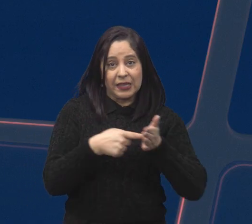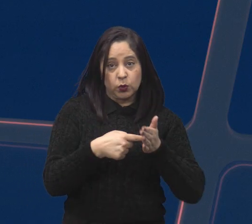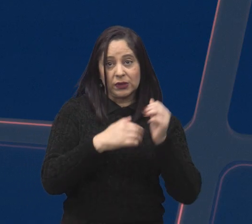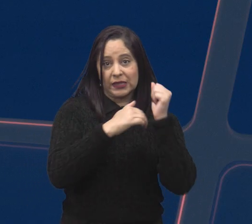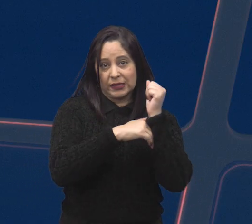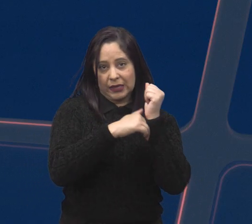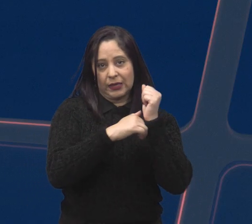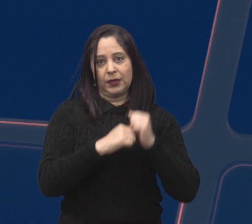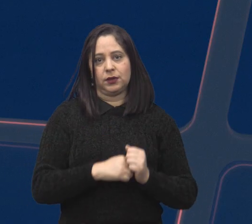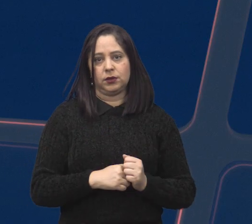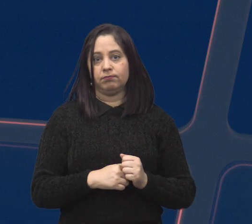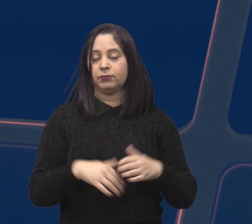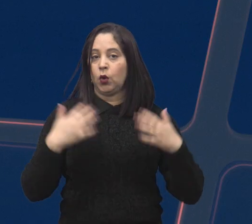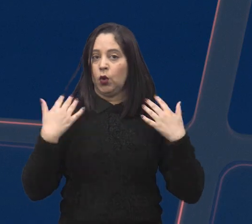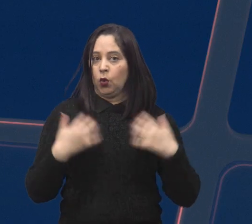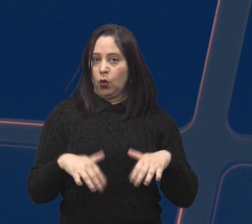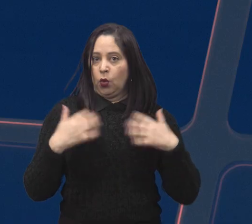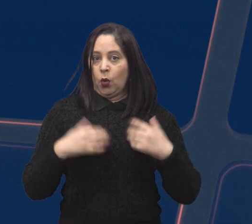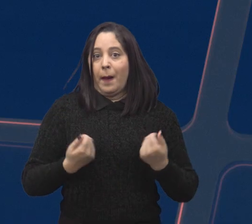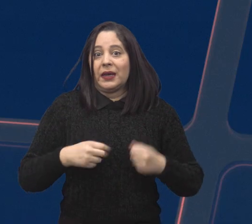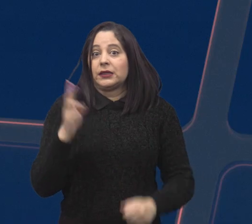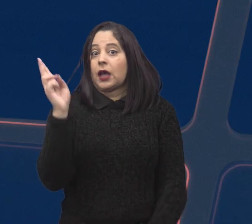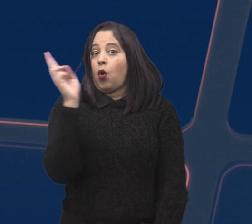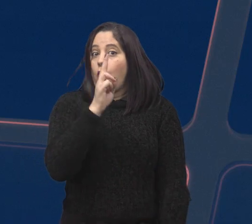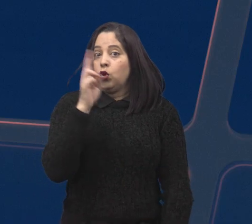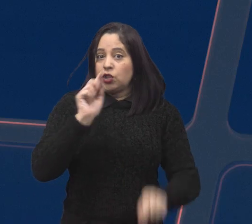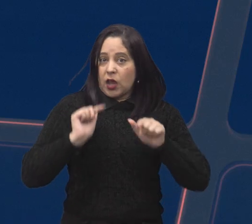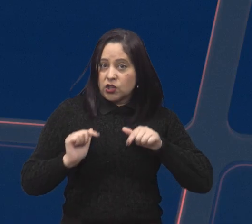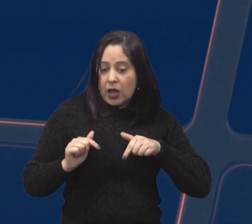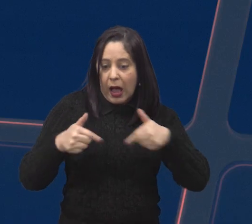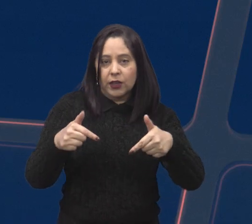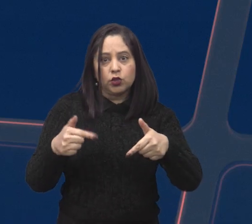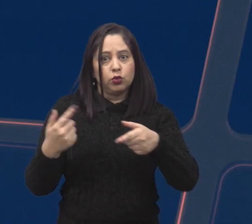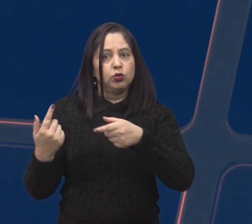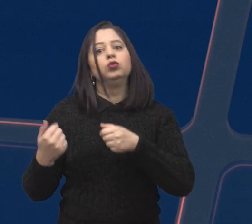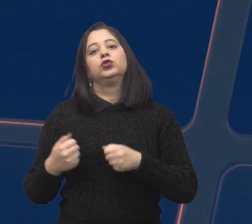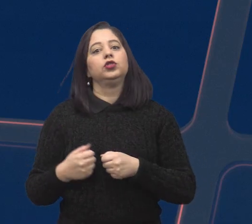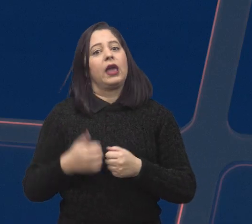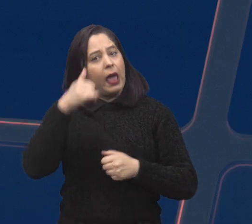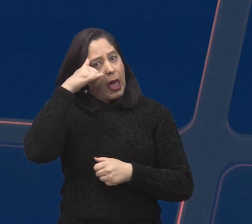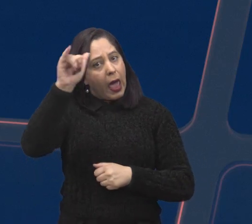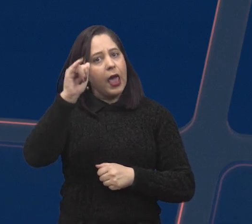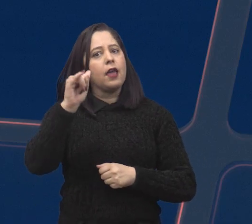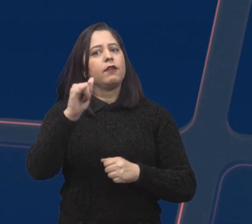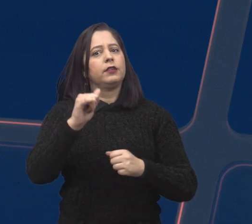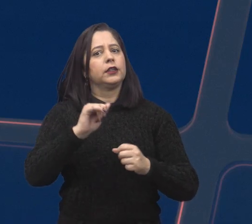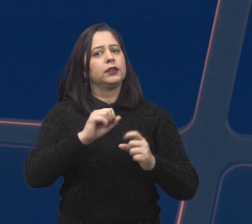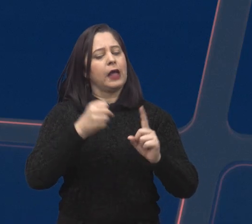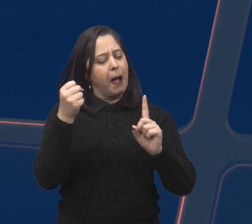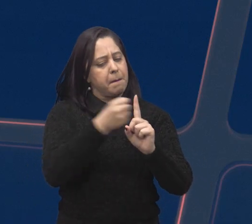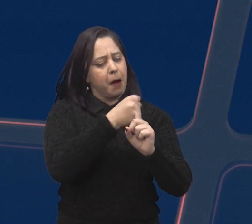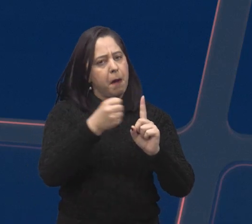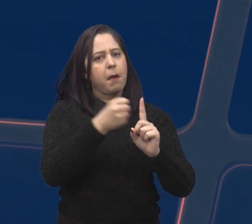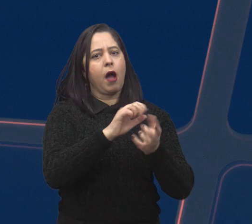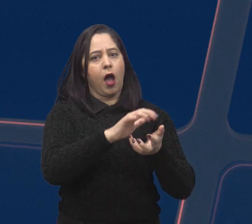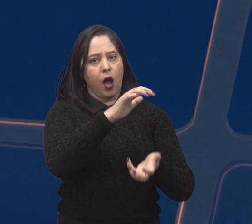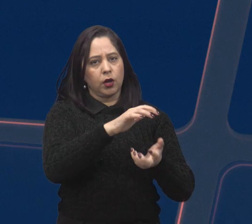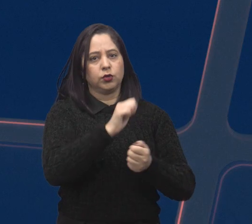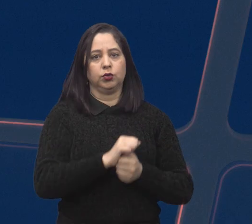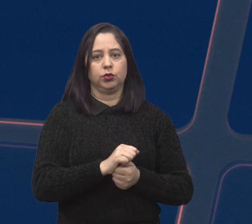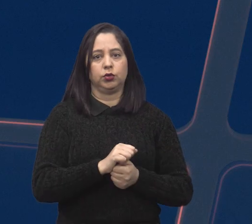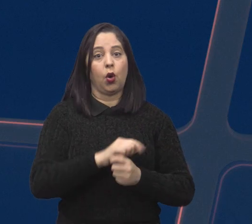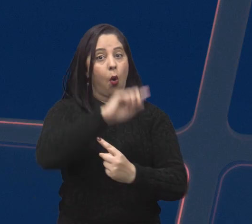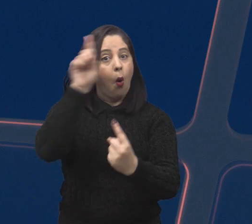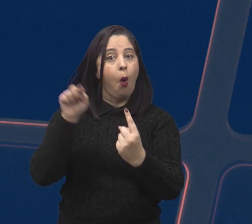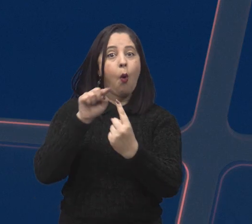265 denúncias anônimas. Os números reforçam a urgência de ações de prevenção e combate aos abusos.